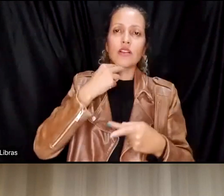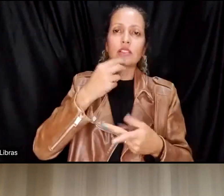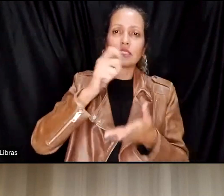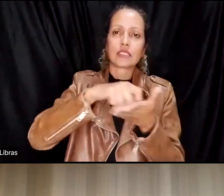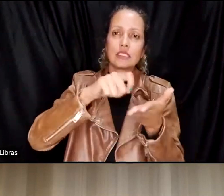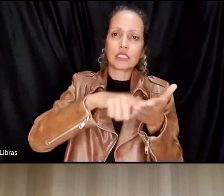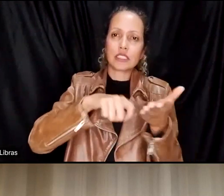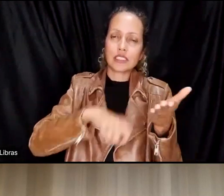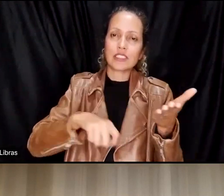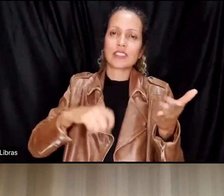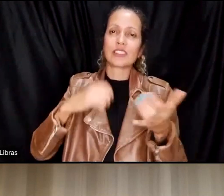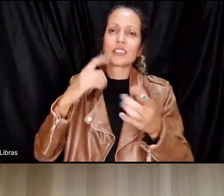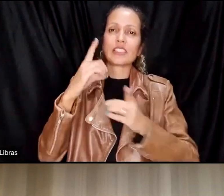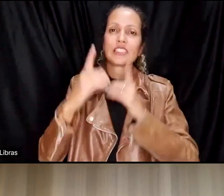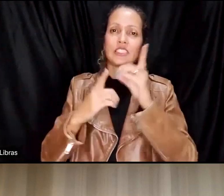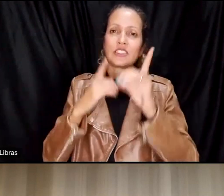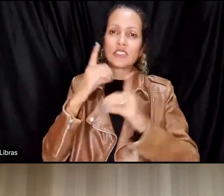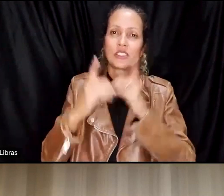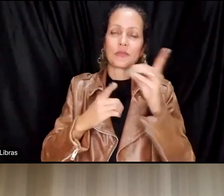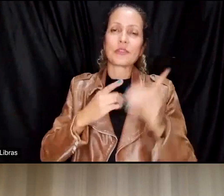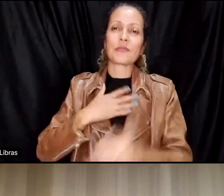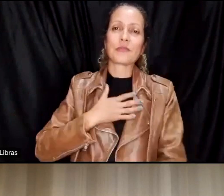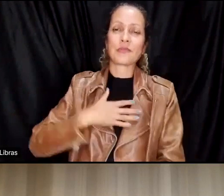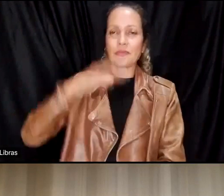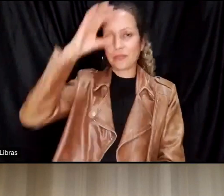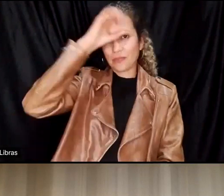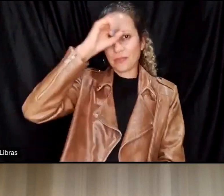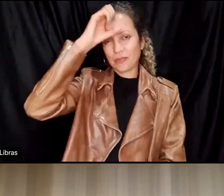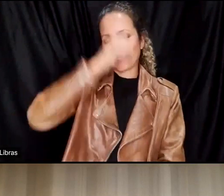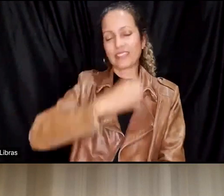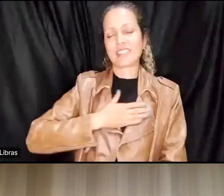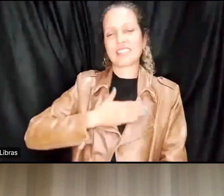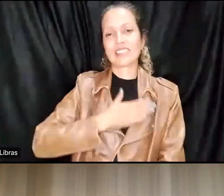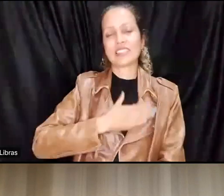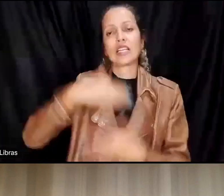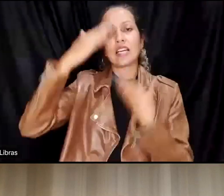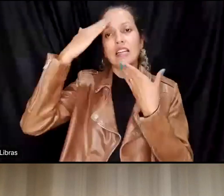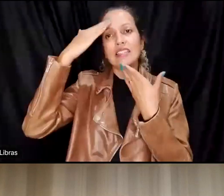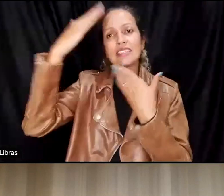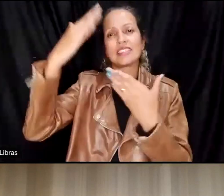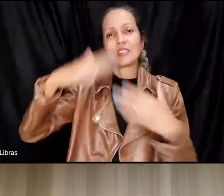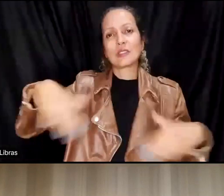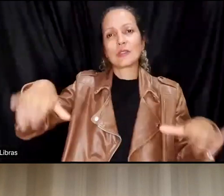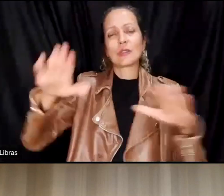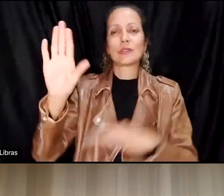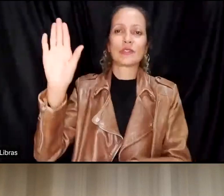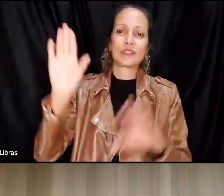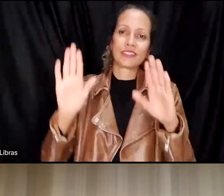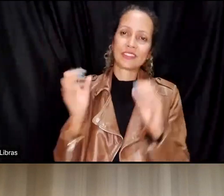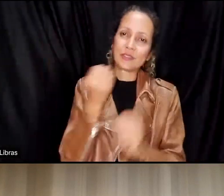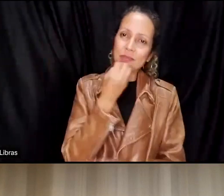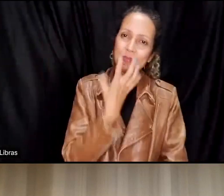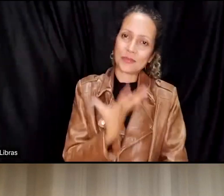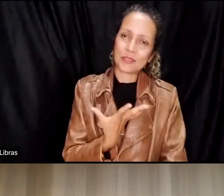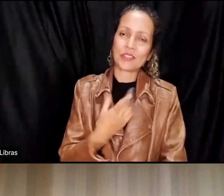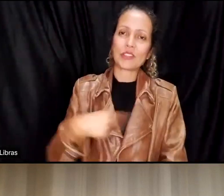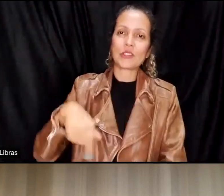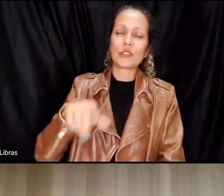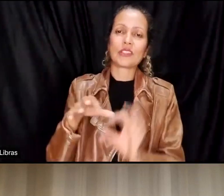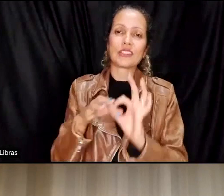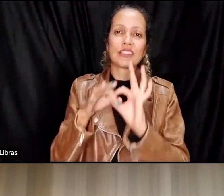agradece aqui a participação de todos e qualquer coisa, a gente fica à disposição para vocês também.